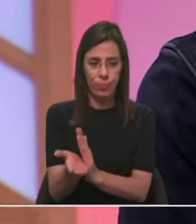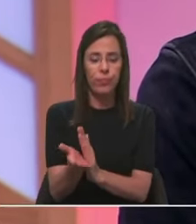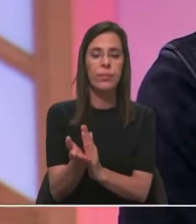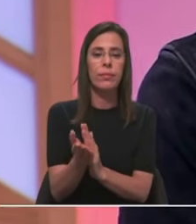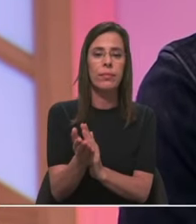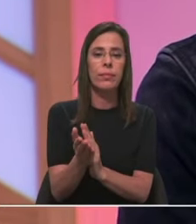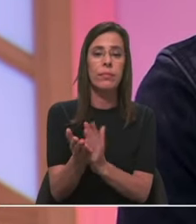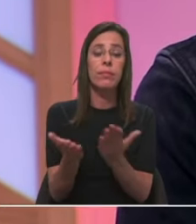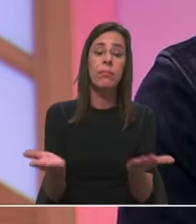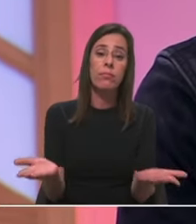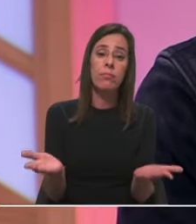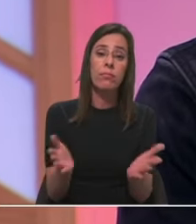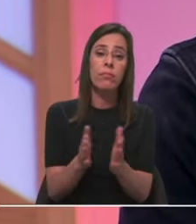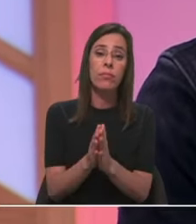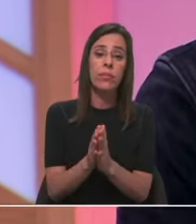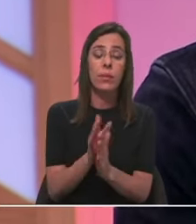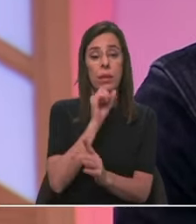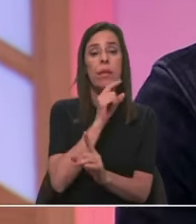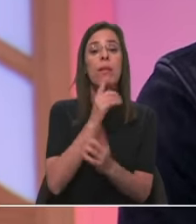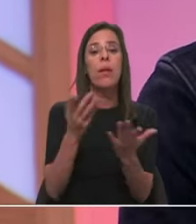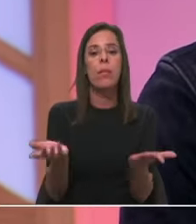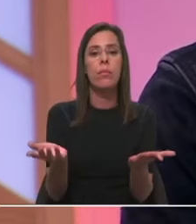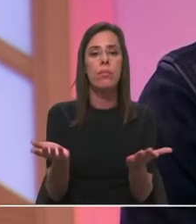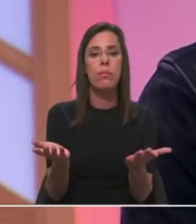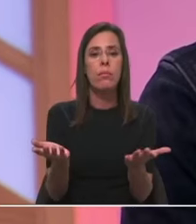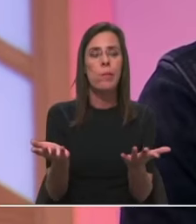hum é uma oportunidade